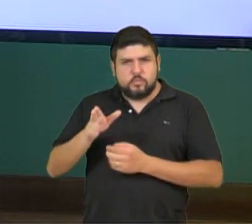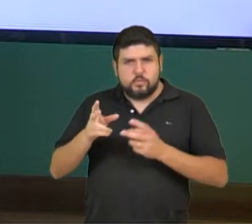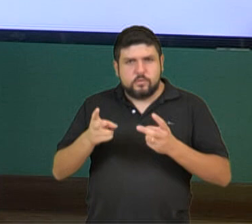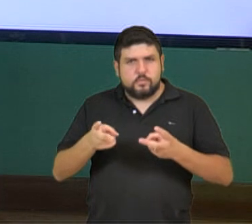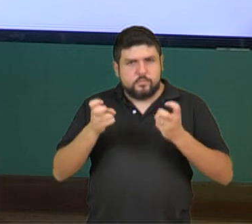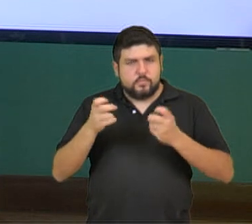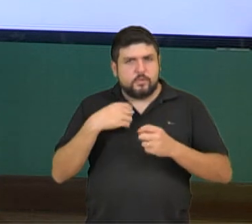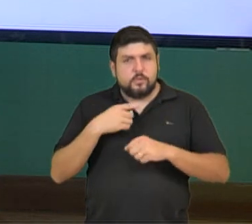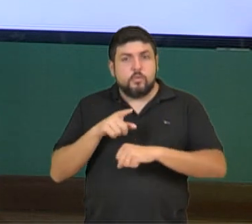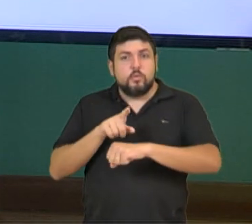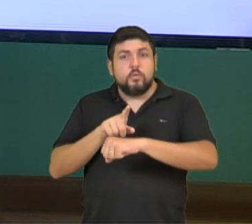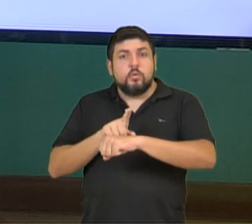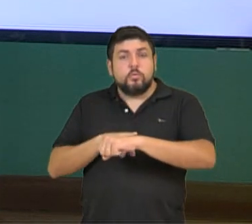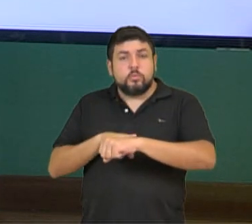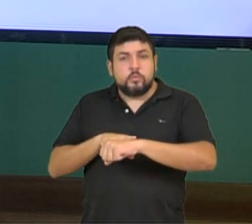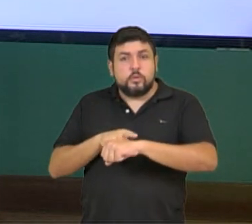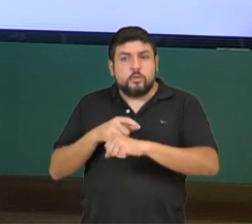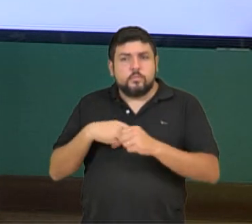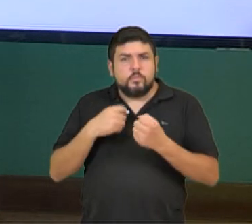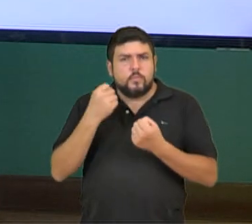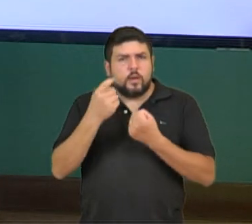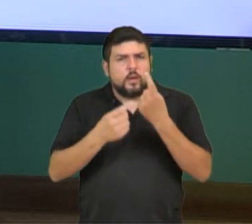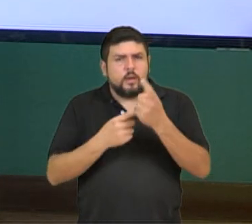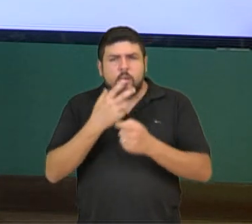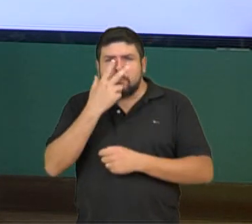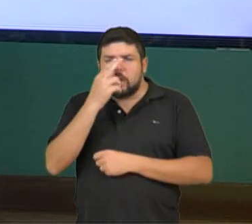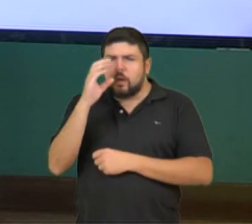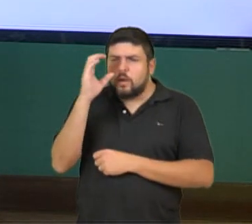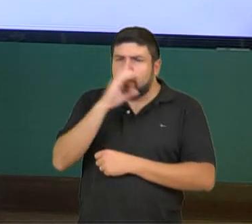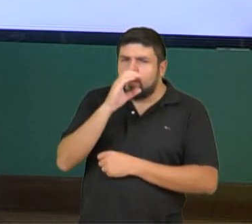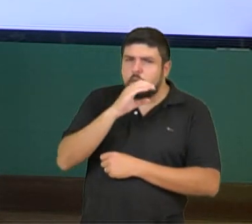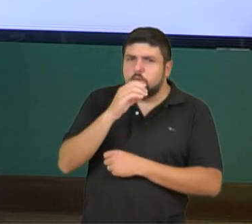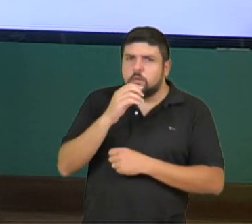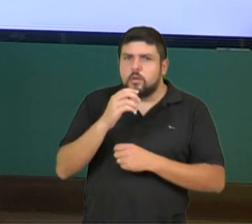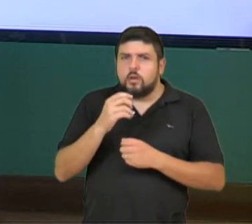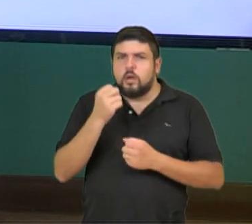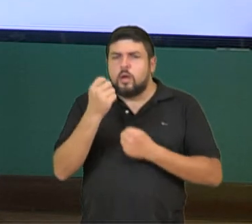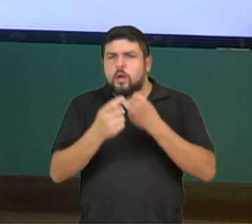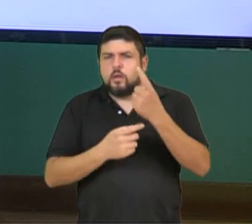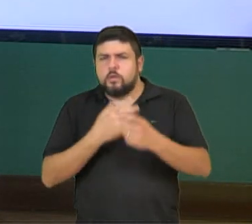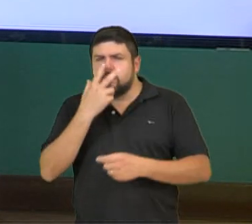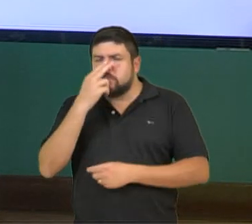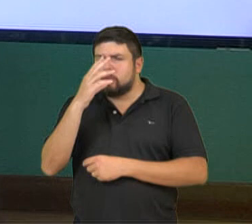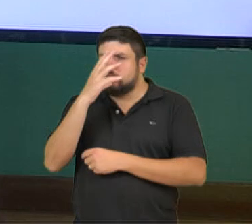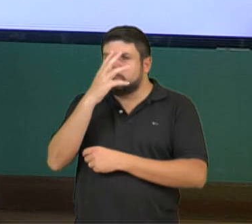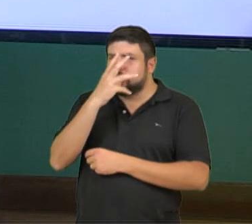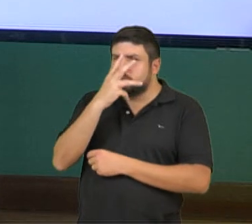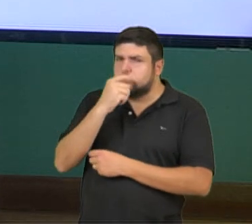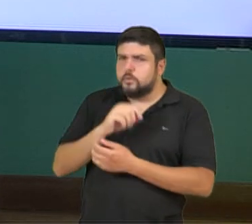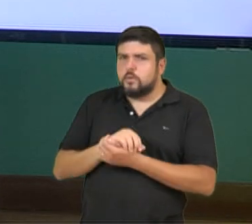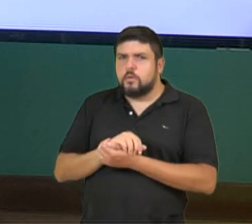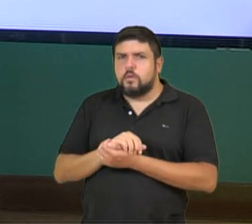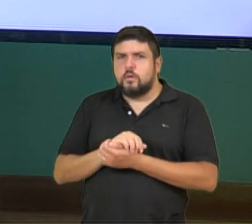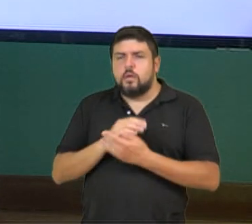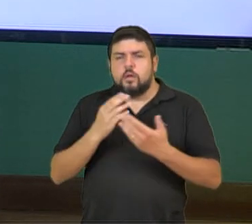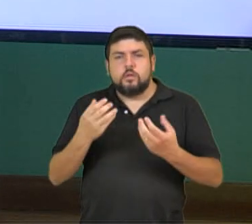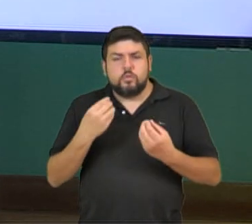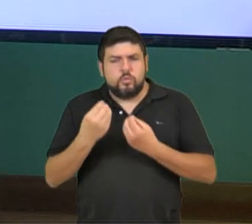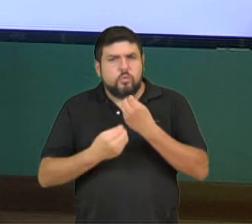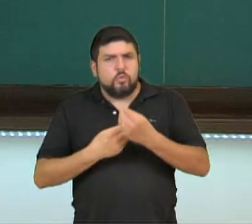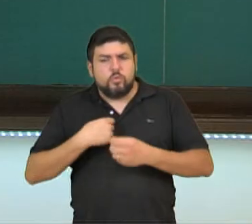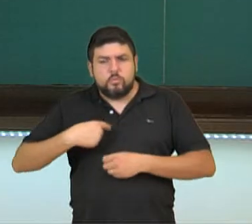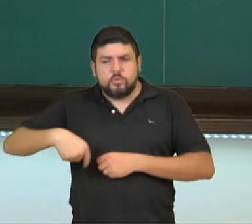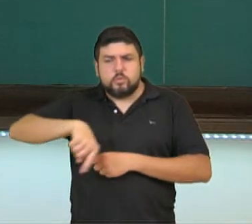tempo, parece que tem horas que esse tempo passa mais rápido, tem horas que esse tempo, demora a passar, a nossa relação com esse